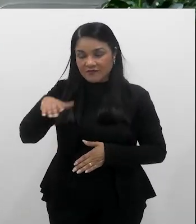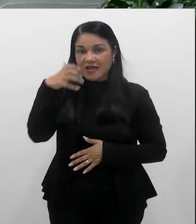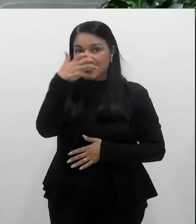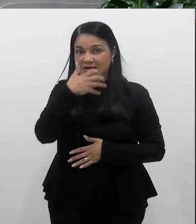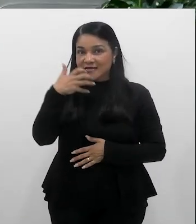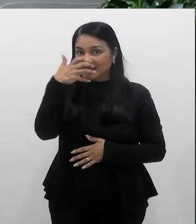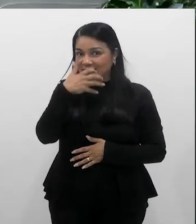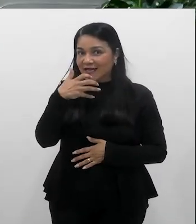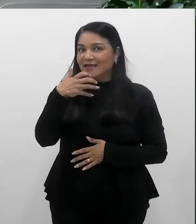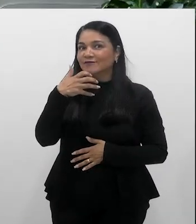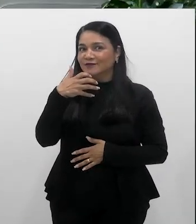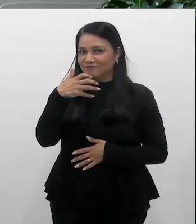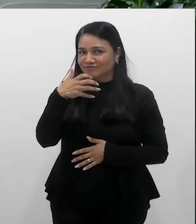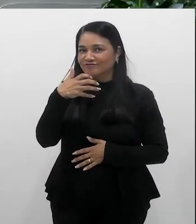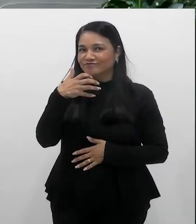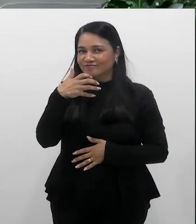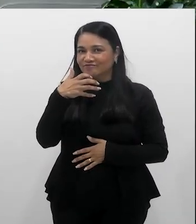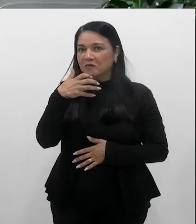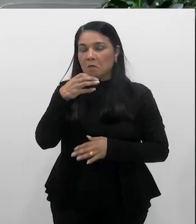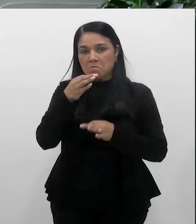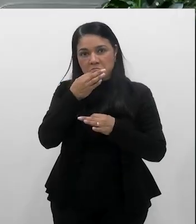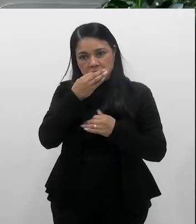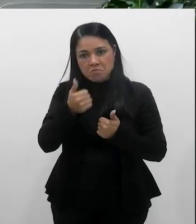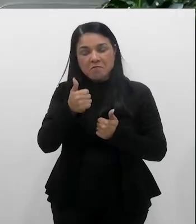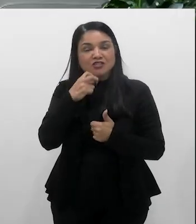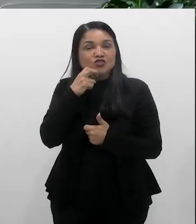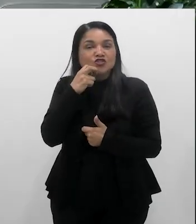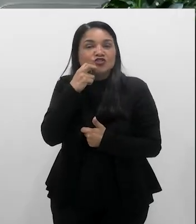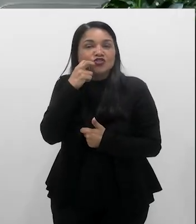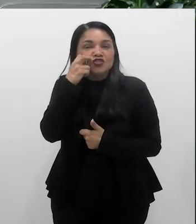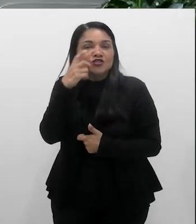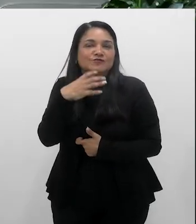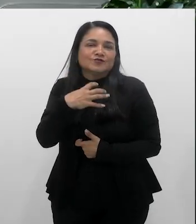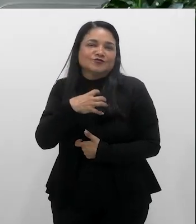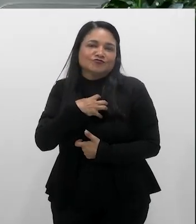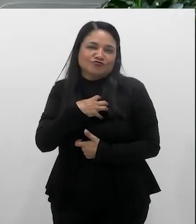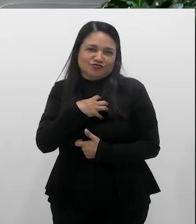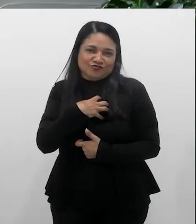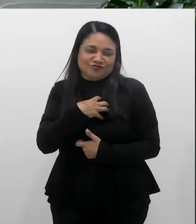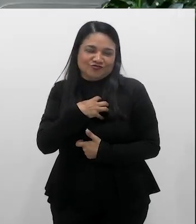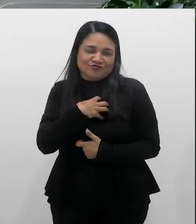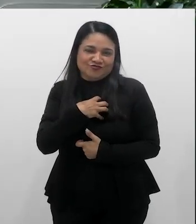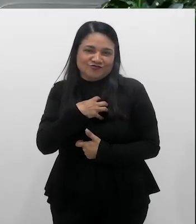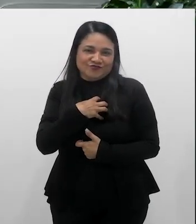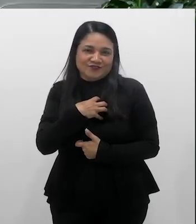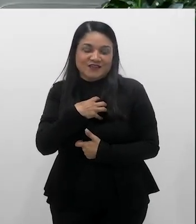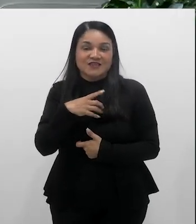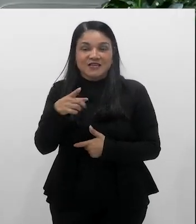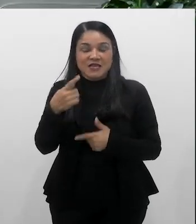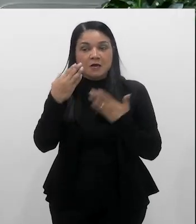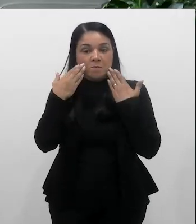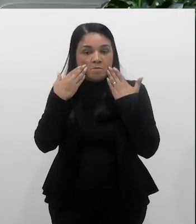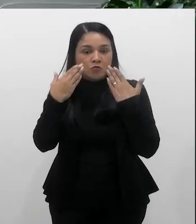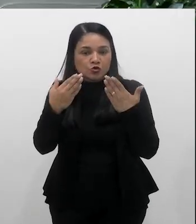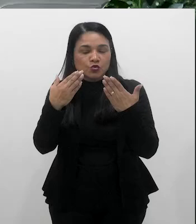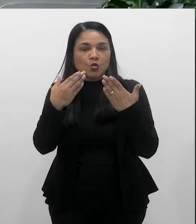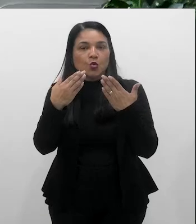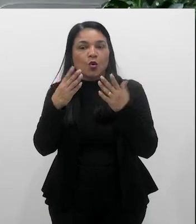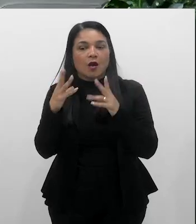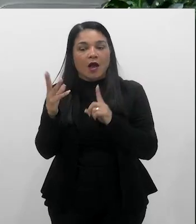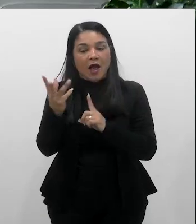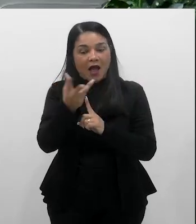ele cantava. E ele canta mais de que estava muito bem, mas só que ele era tímido, tinha certa timidez. Porque ele apareceu muito